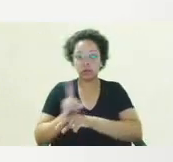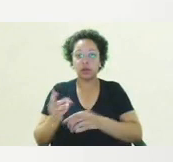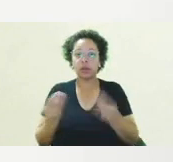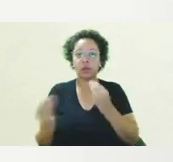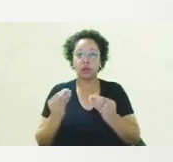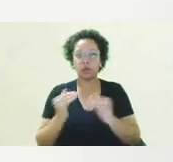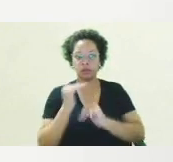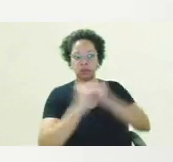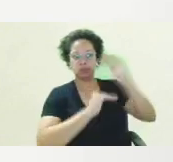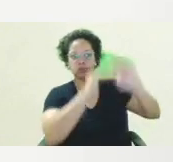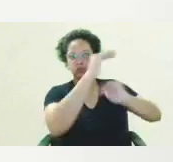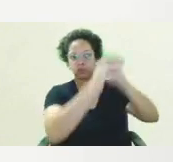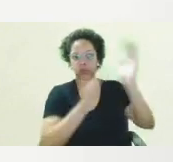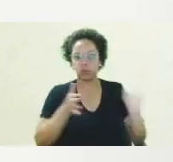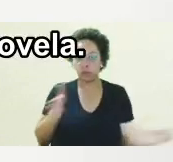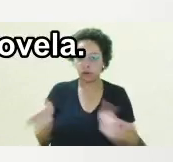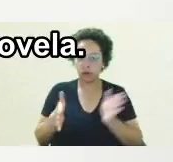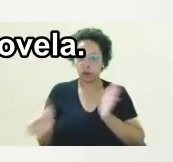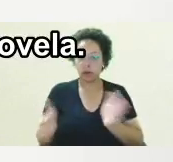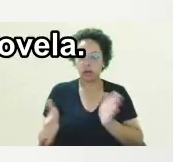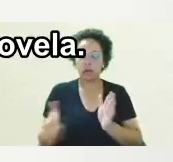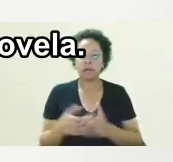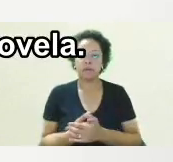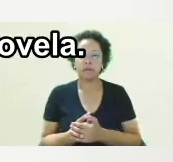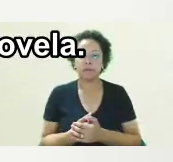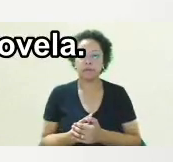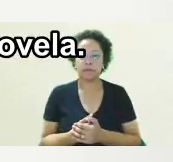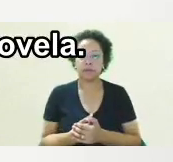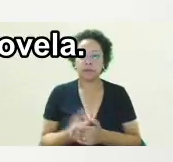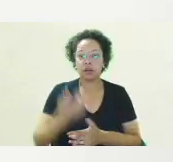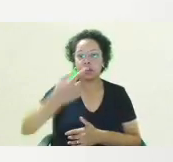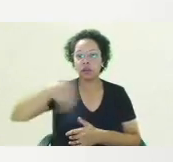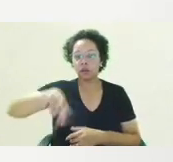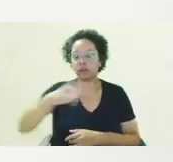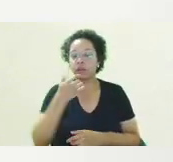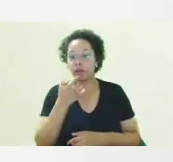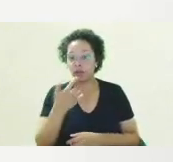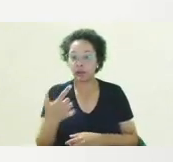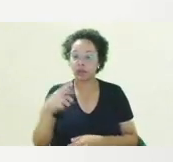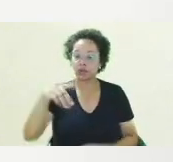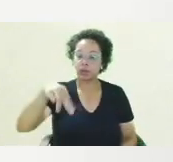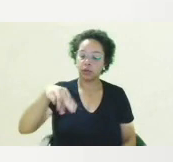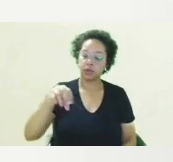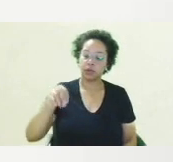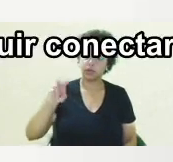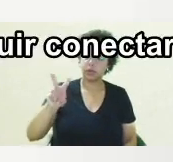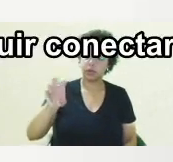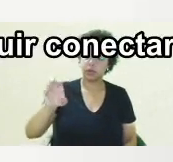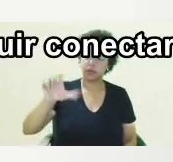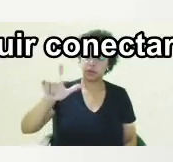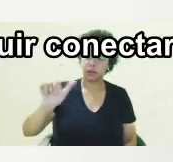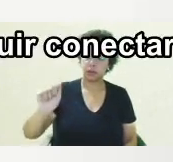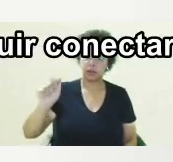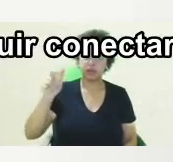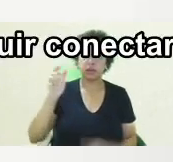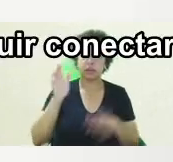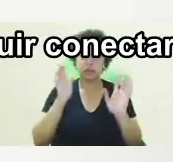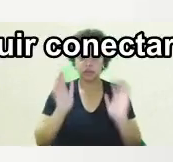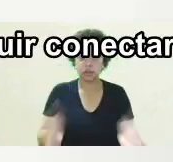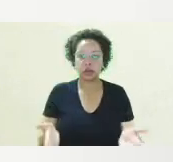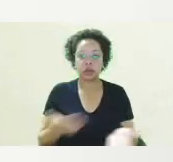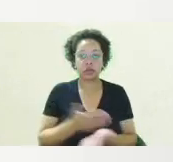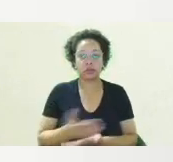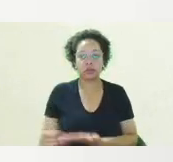através da documentação. Na verdade, a gente vai falar aqui de uma novela. E aí, a novela já começou para eu